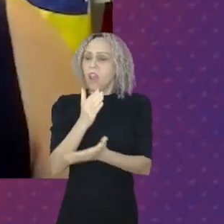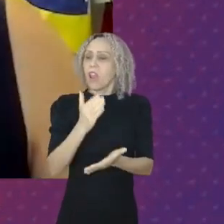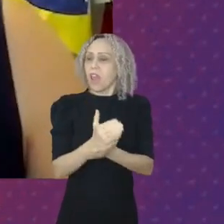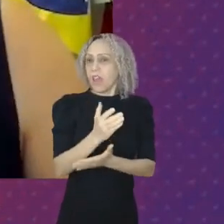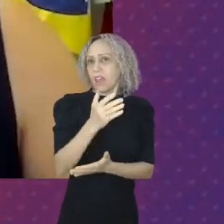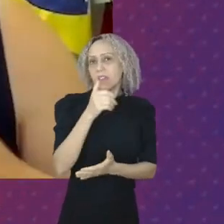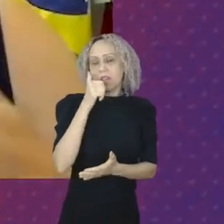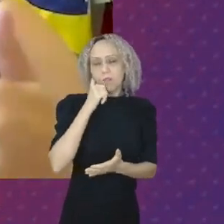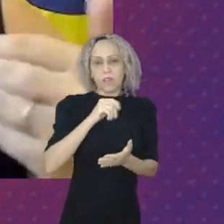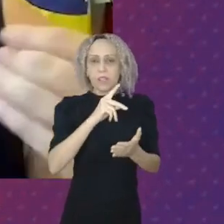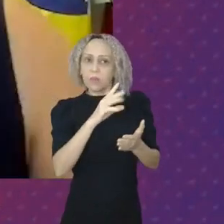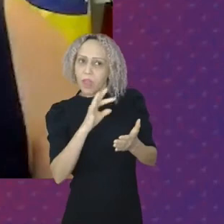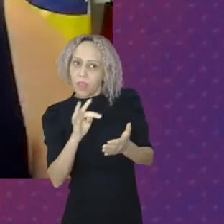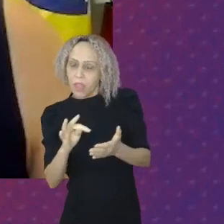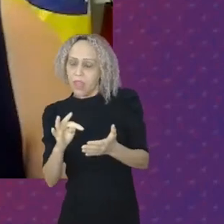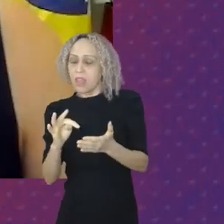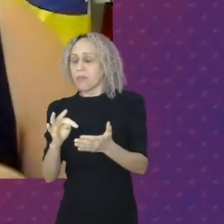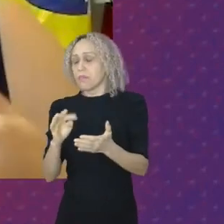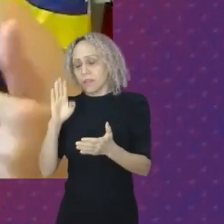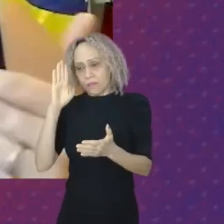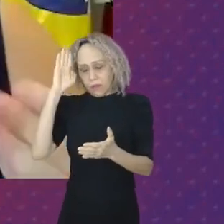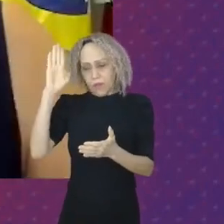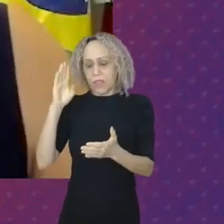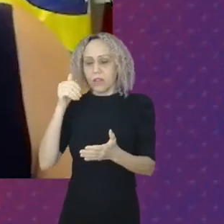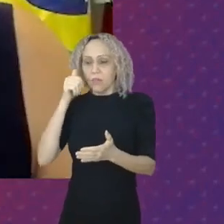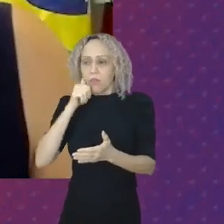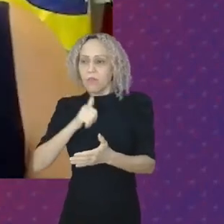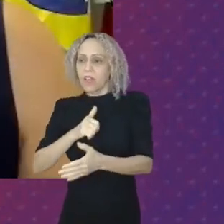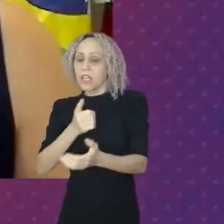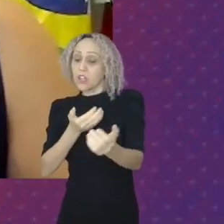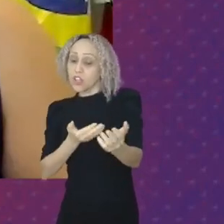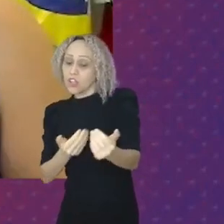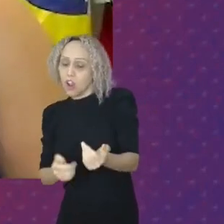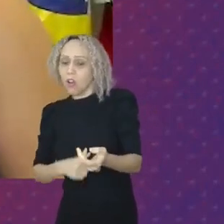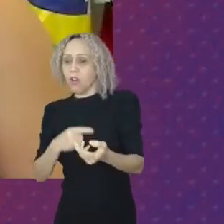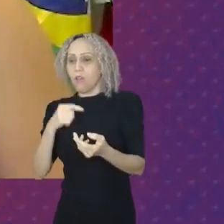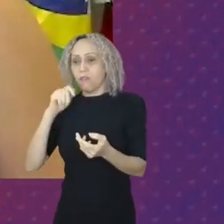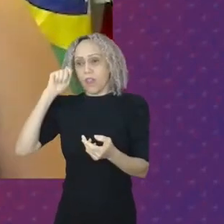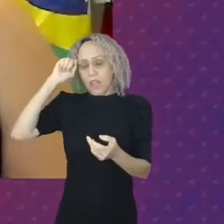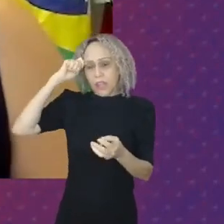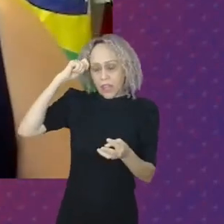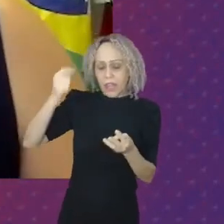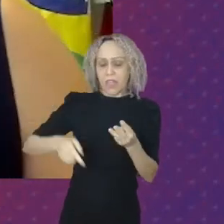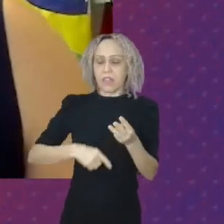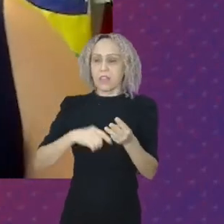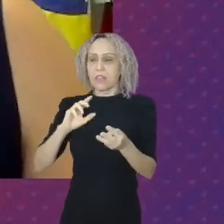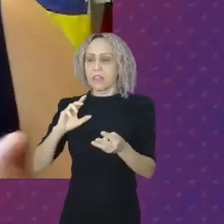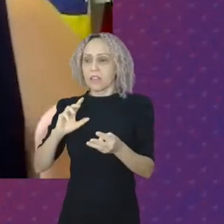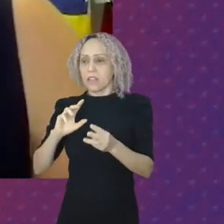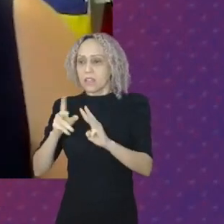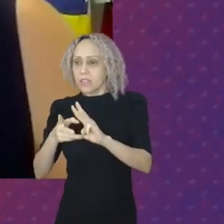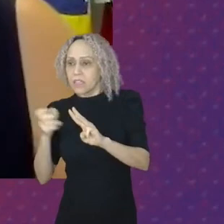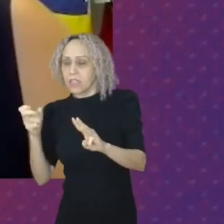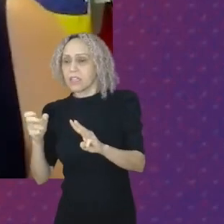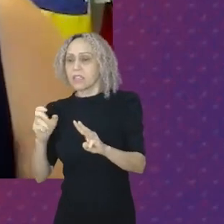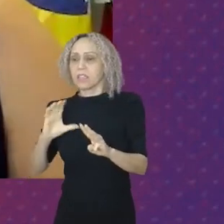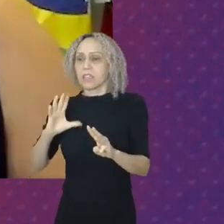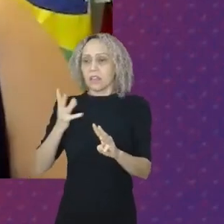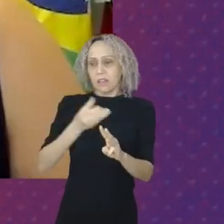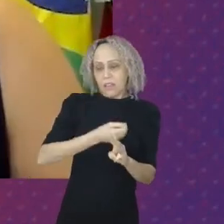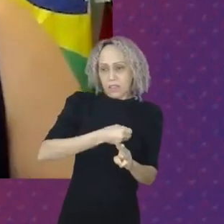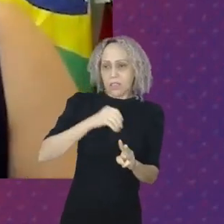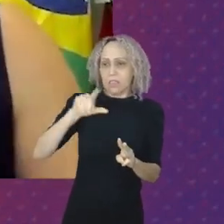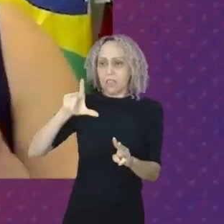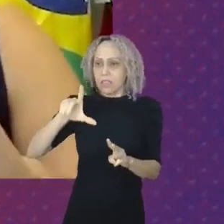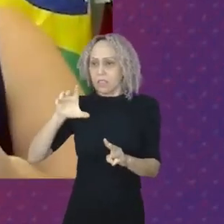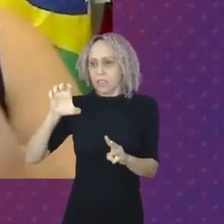mulheres jovens, mulheres negras, mulheres indígenas, mulheres trans, mulheres lésbicas como